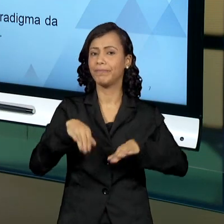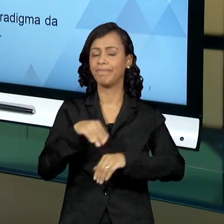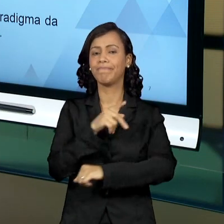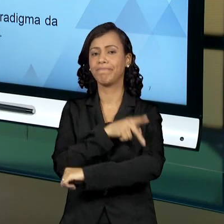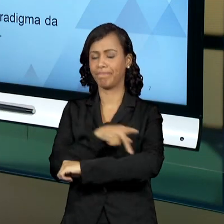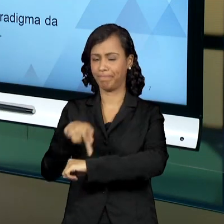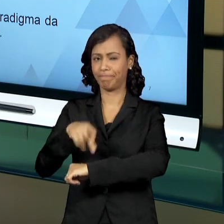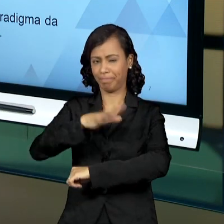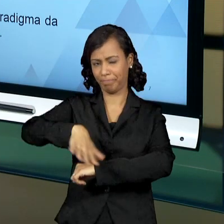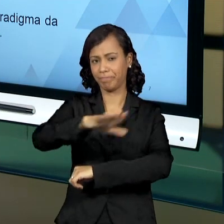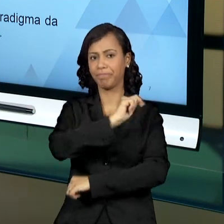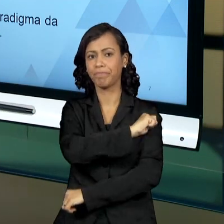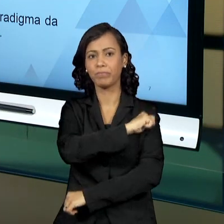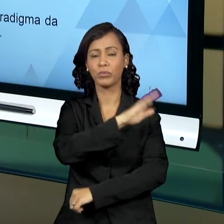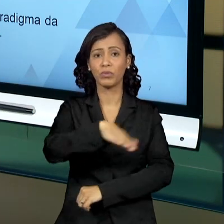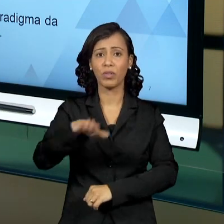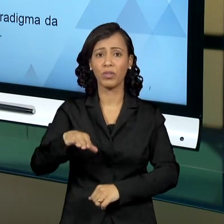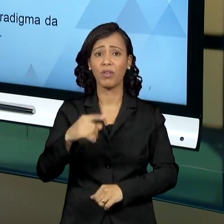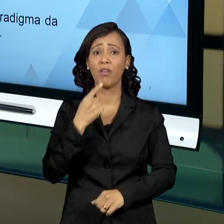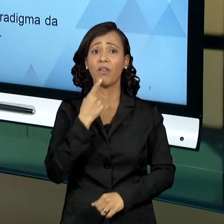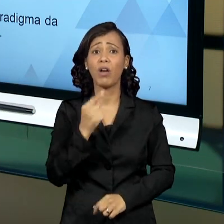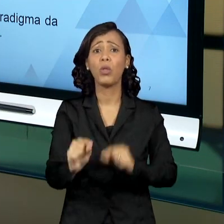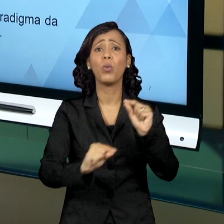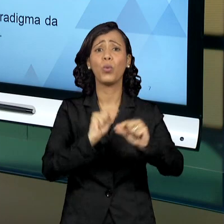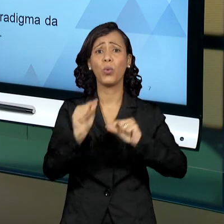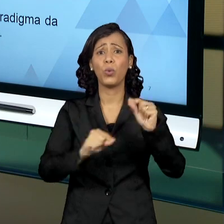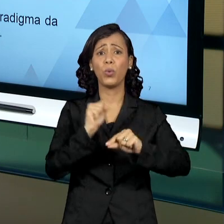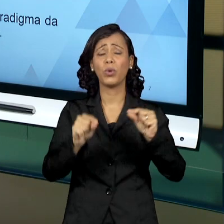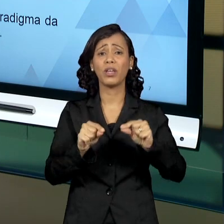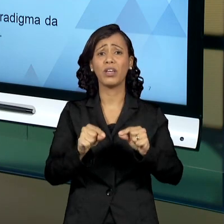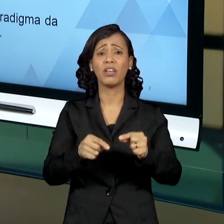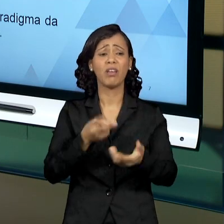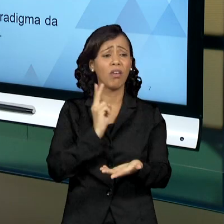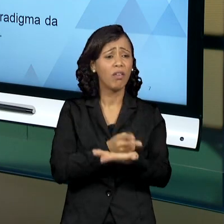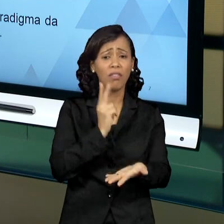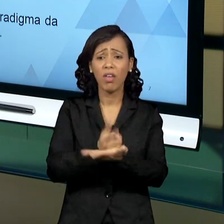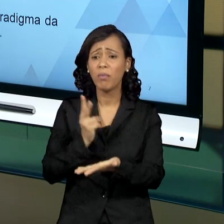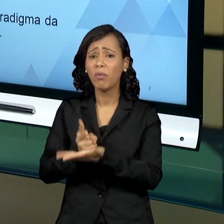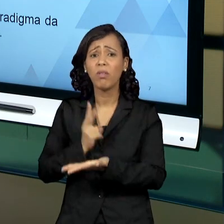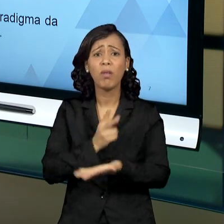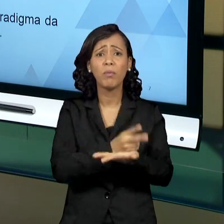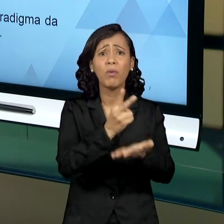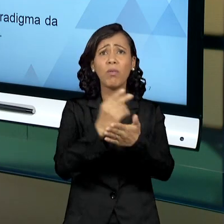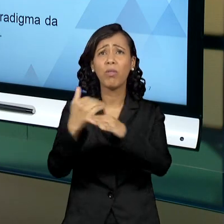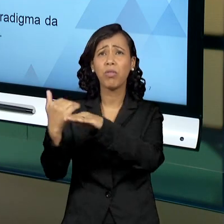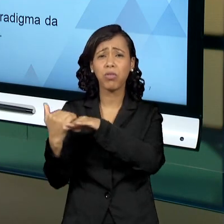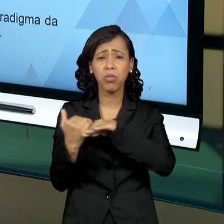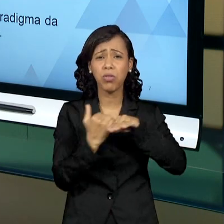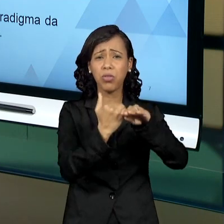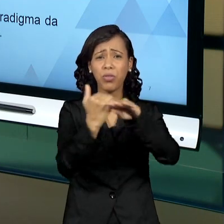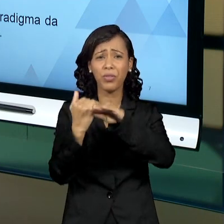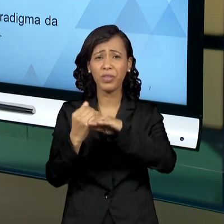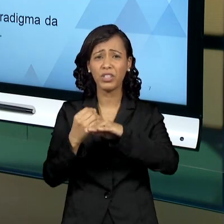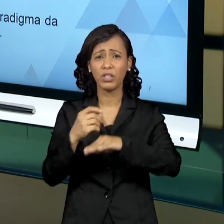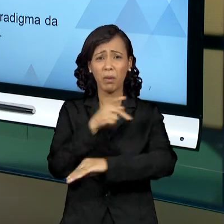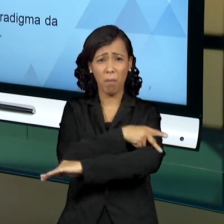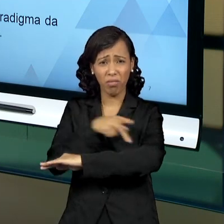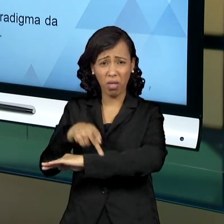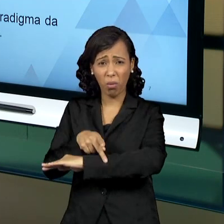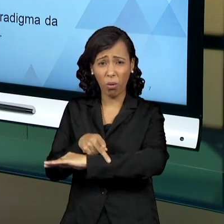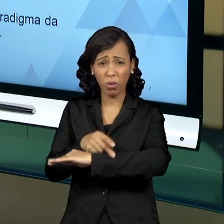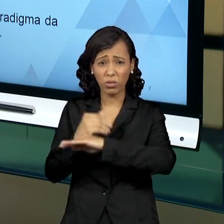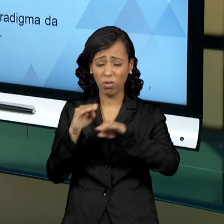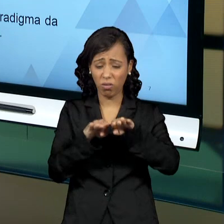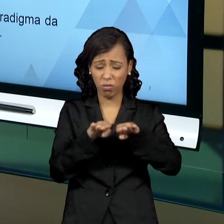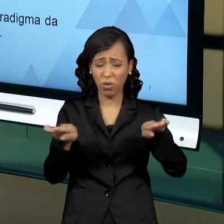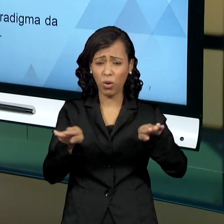licenciaturas, que boca-nuca não deve ser mais a organização do trabalho pedagógico nas escolas. O que